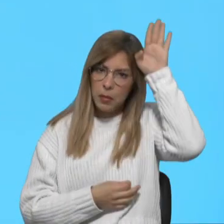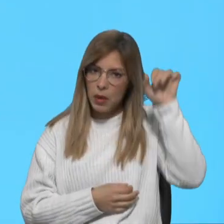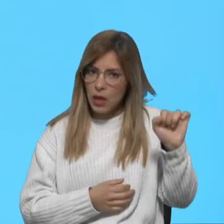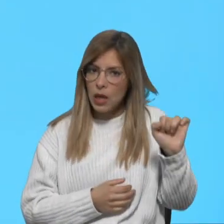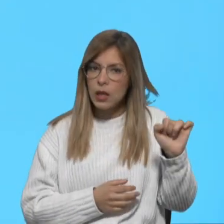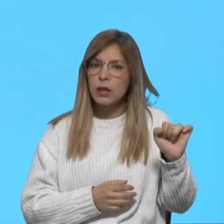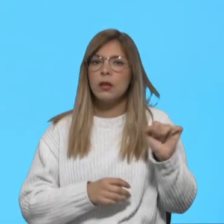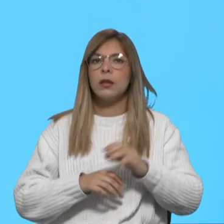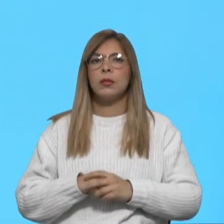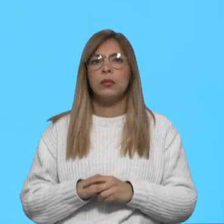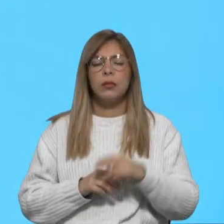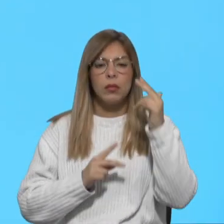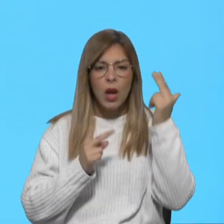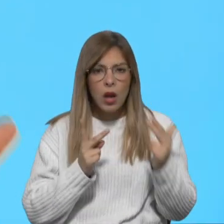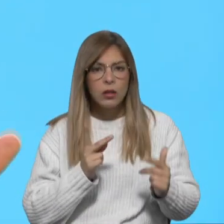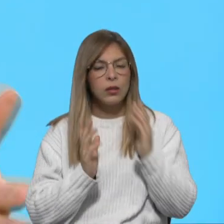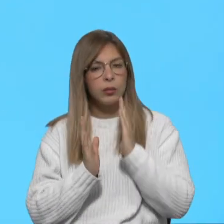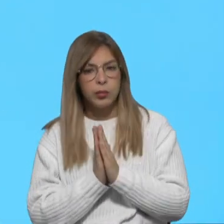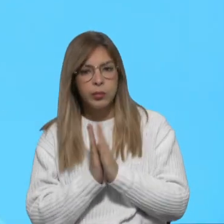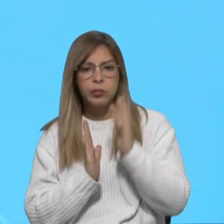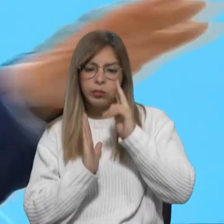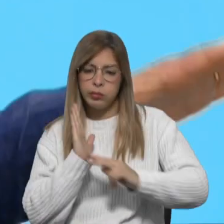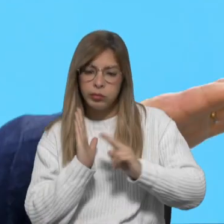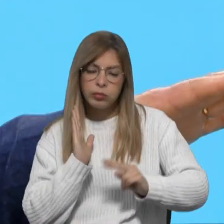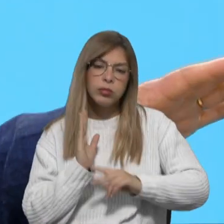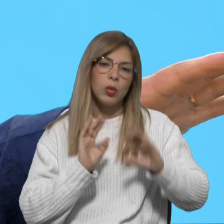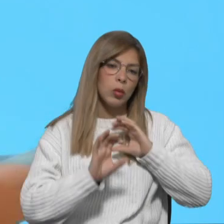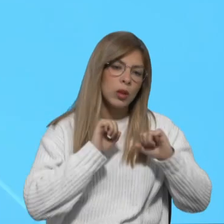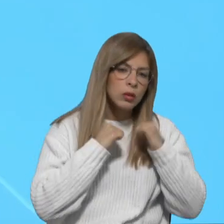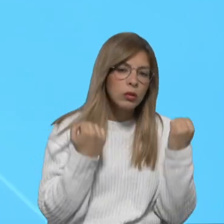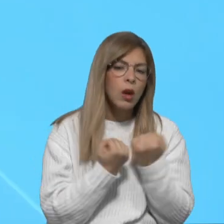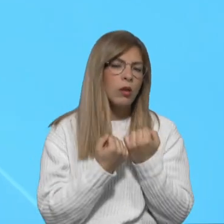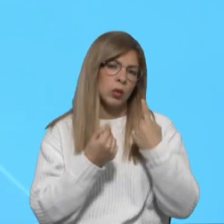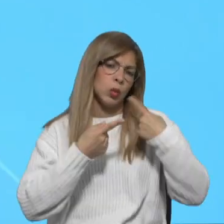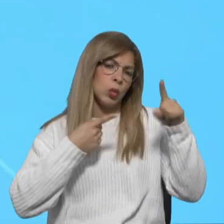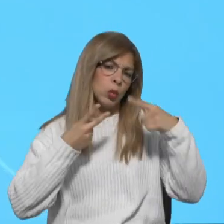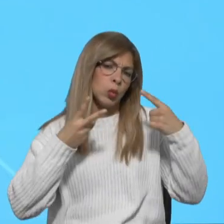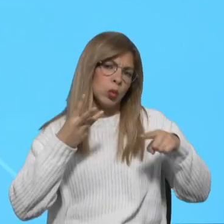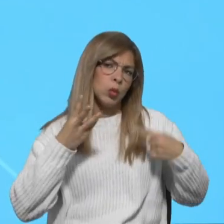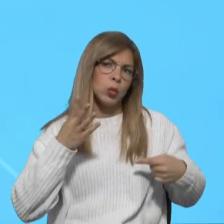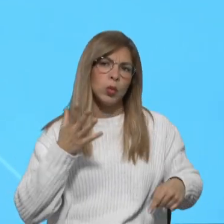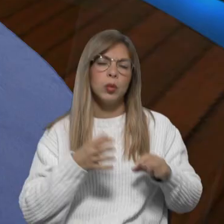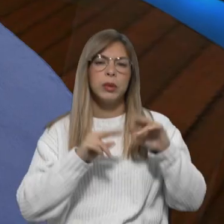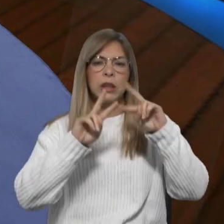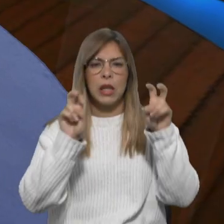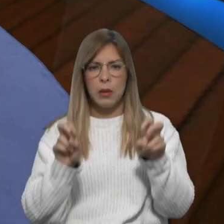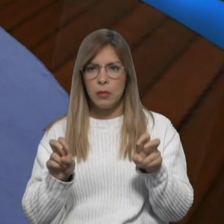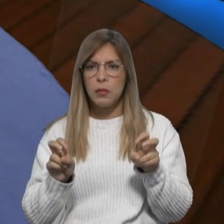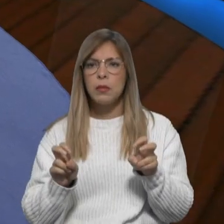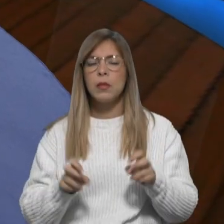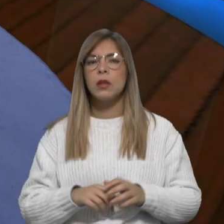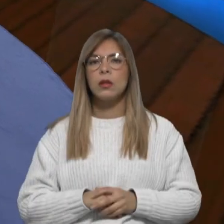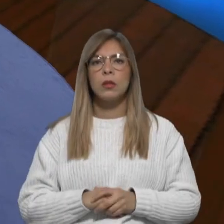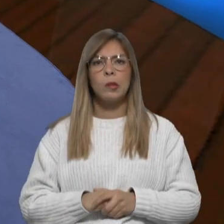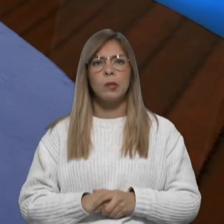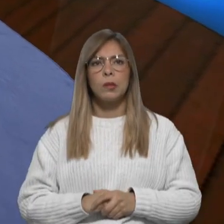inteligência artificial nas artes, na pastoral, na teologia, comunicação social, enfim, um grande ambiente